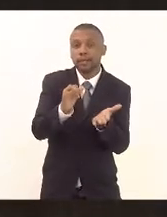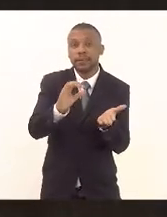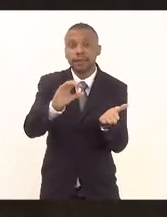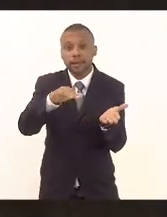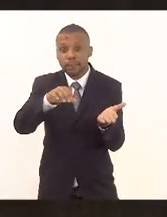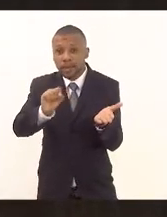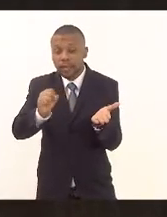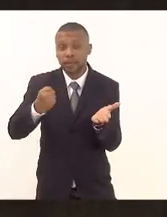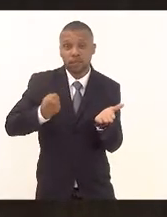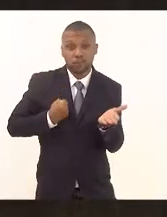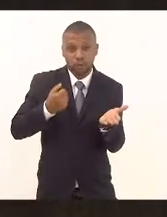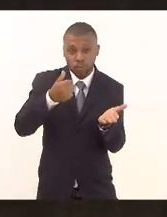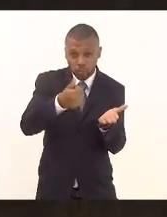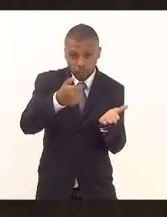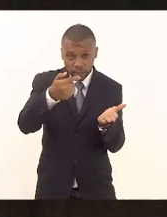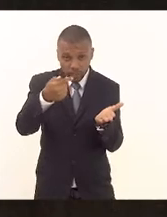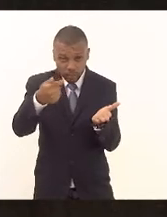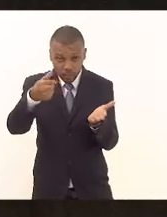179 de 21.